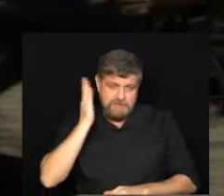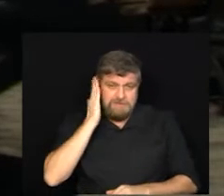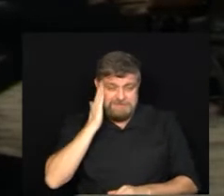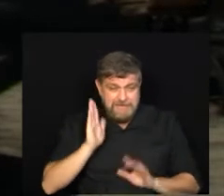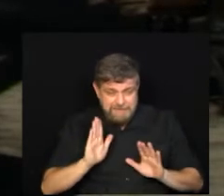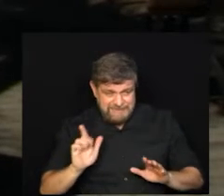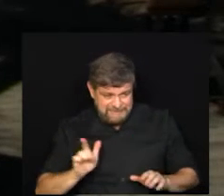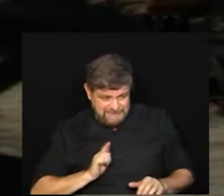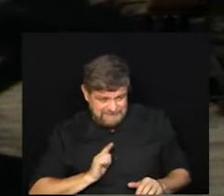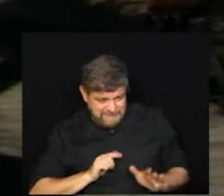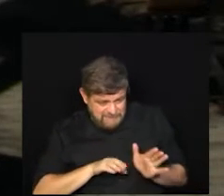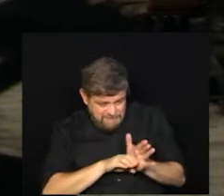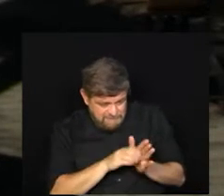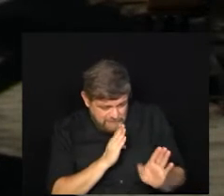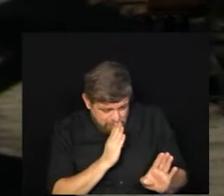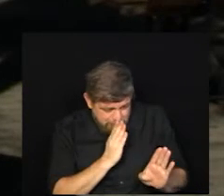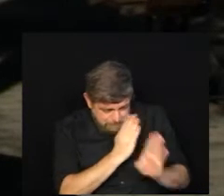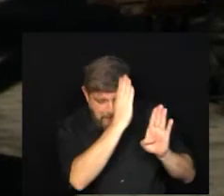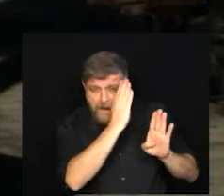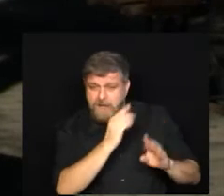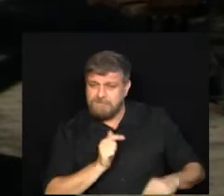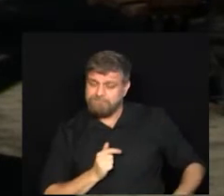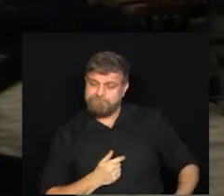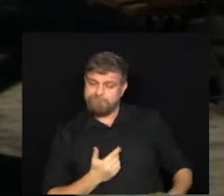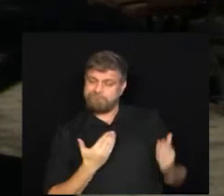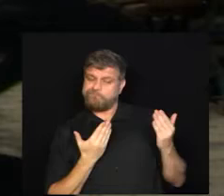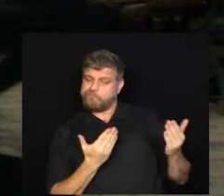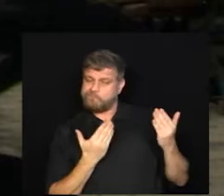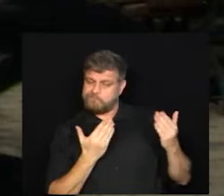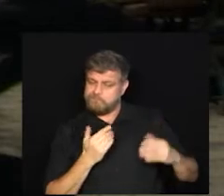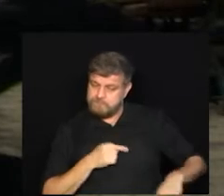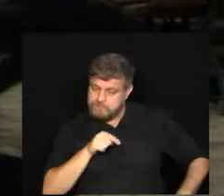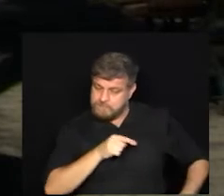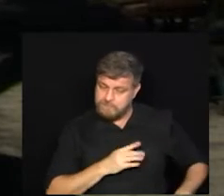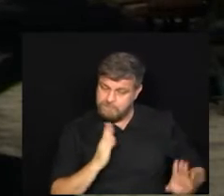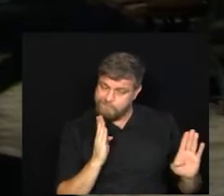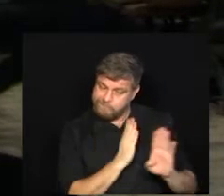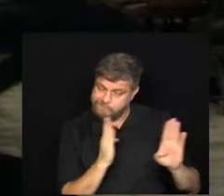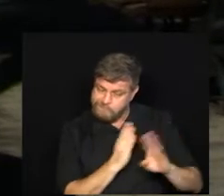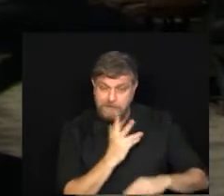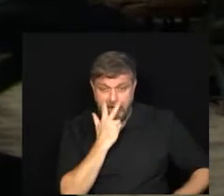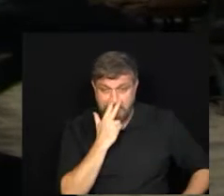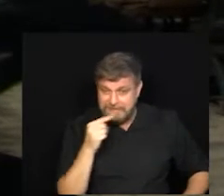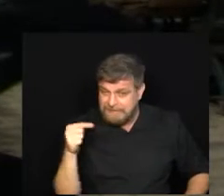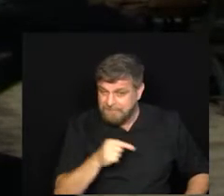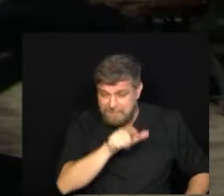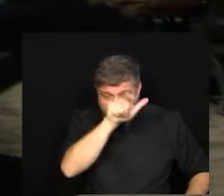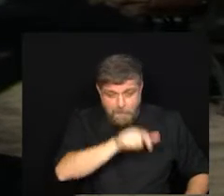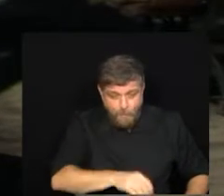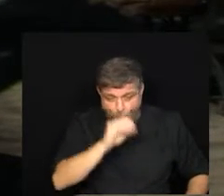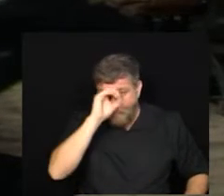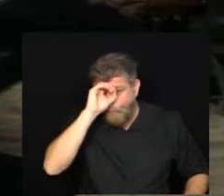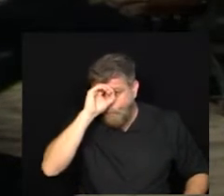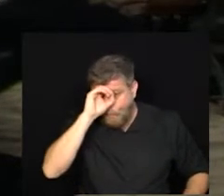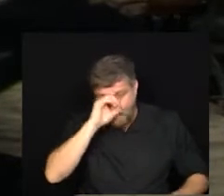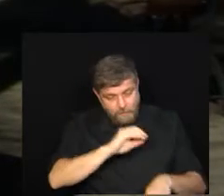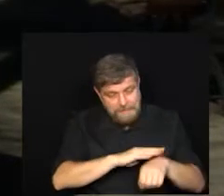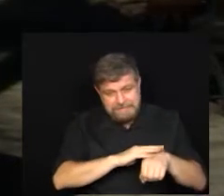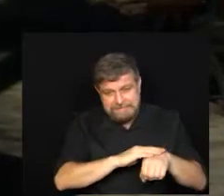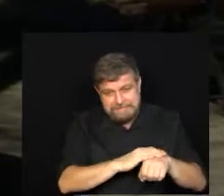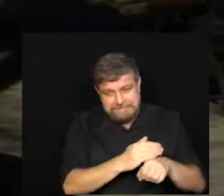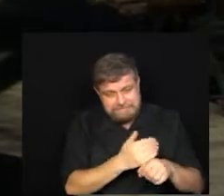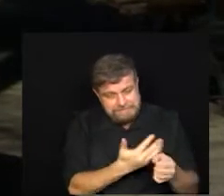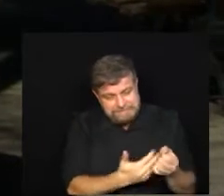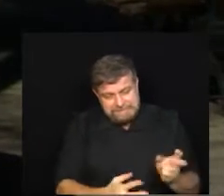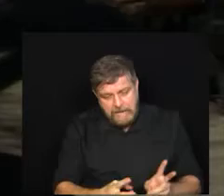existe um sintoma que possa ser medido para as pessoas que não sabem até então que tenham algum tipo de